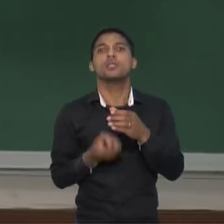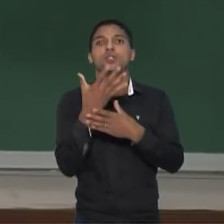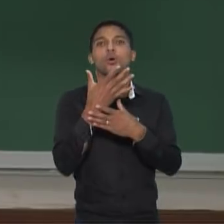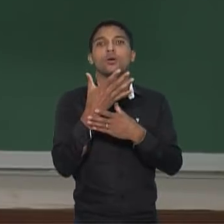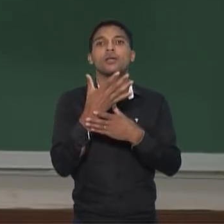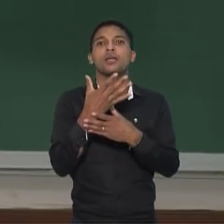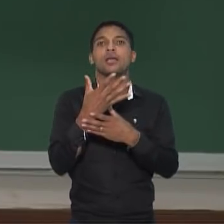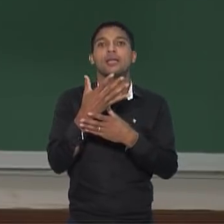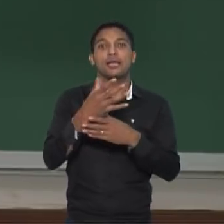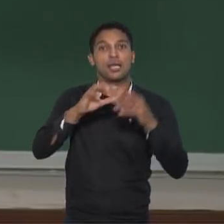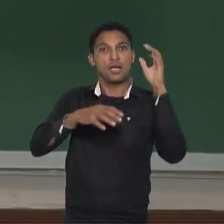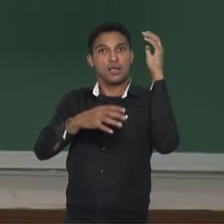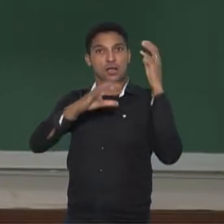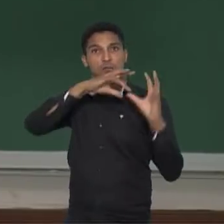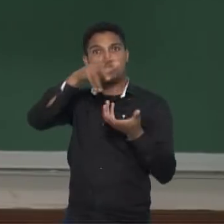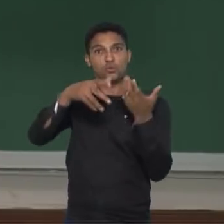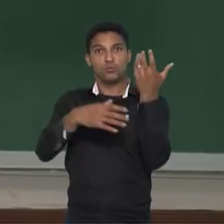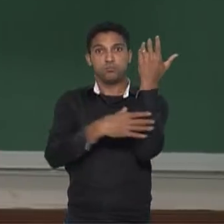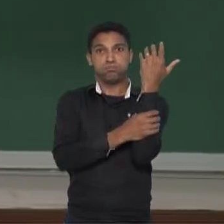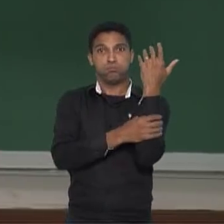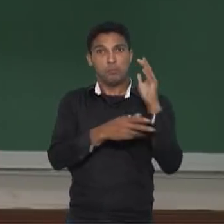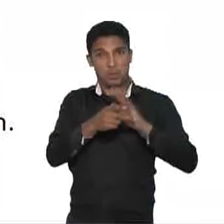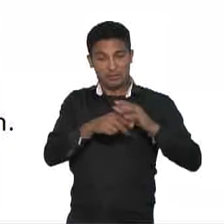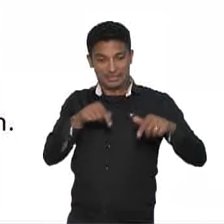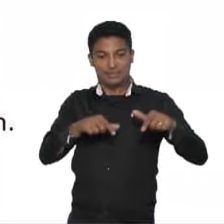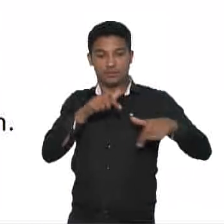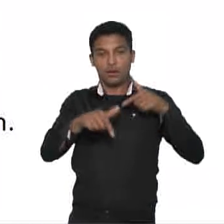crises socioambientais e do mundo do trabalho.